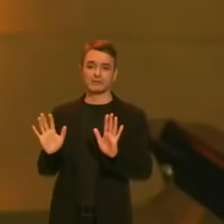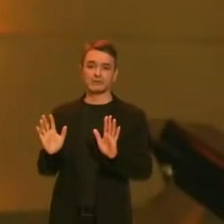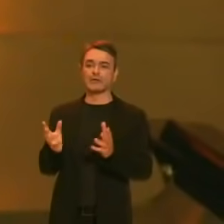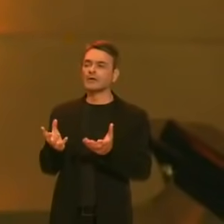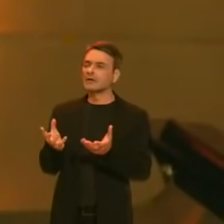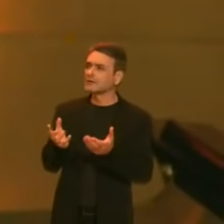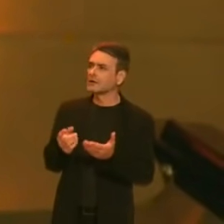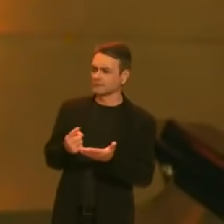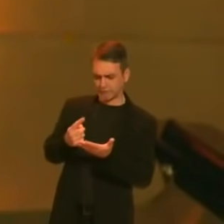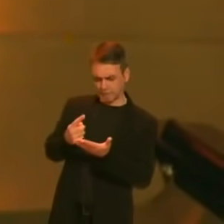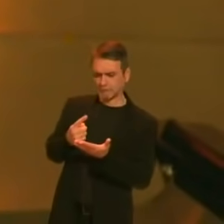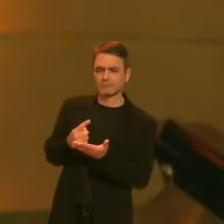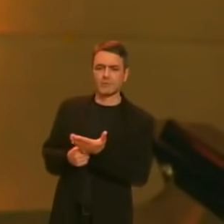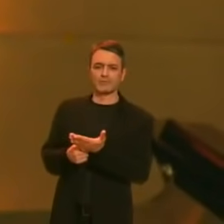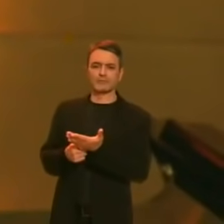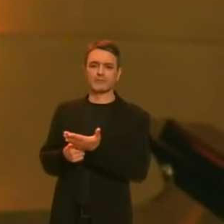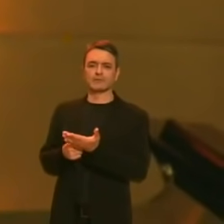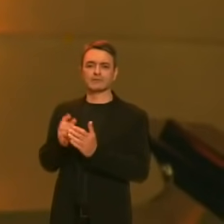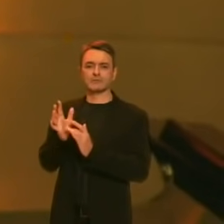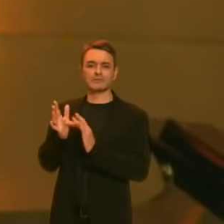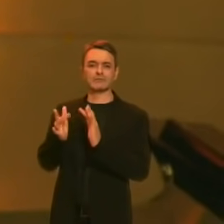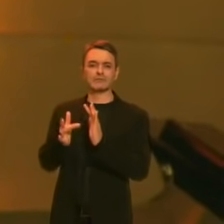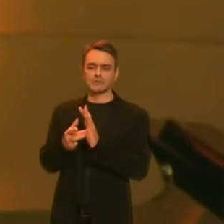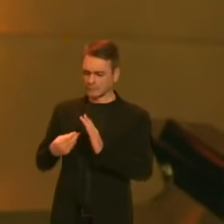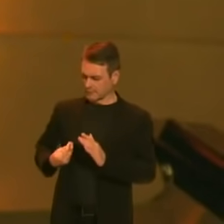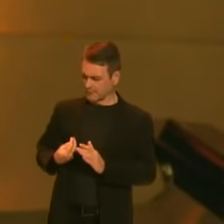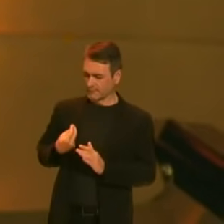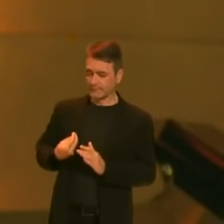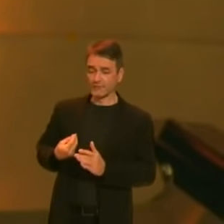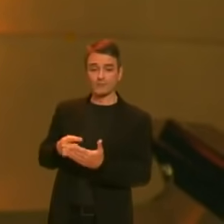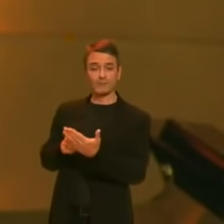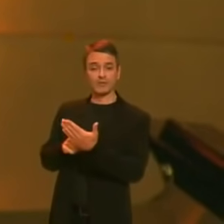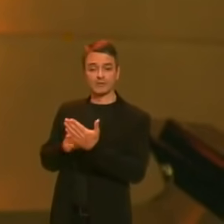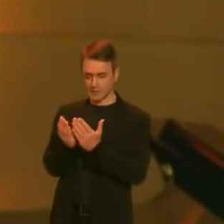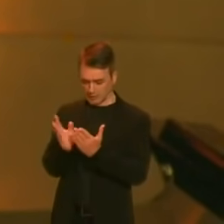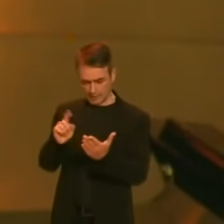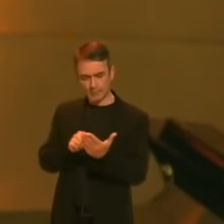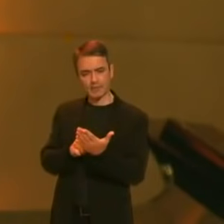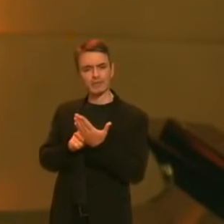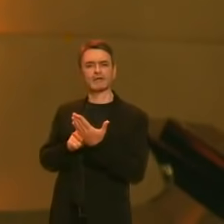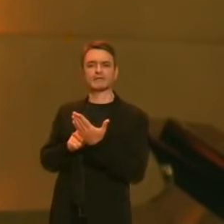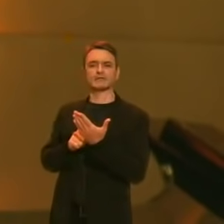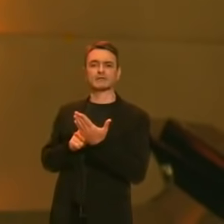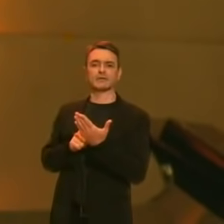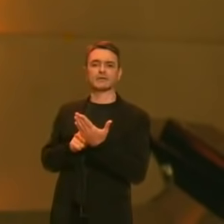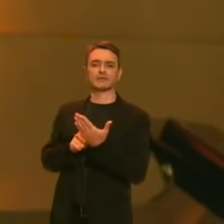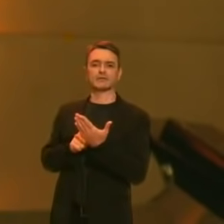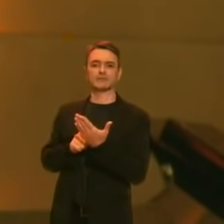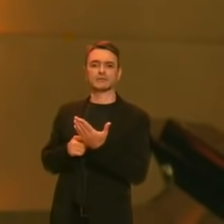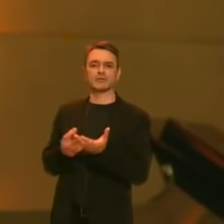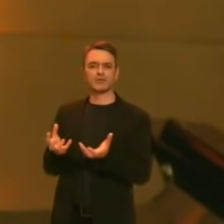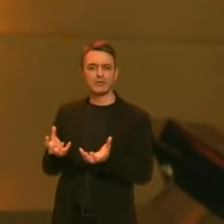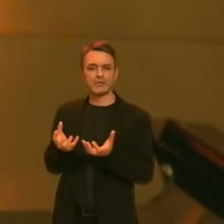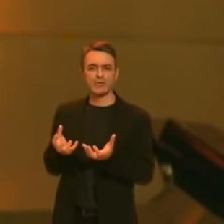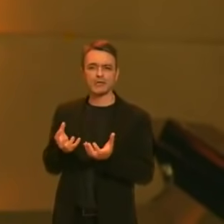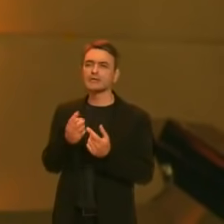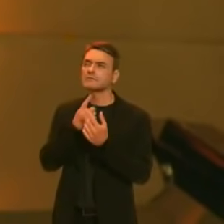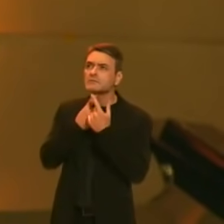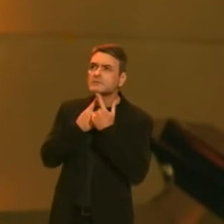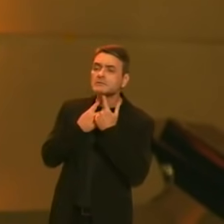compromisso com o Cristo vivo, revelado na palavra de Deus. E sabe, uma das